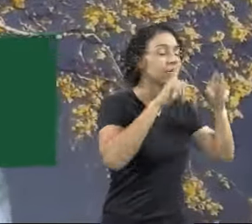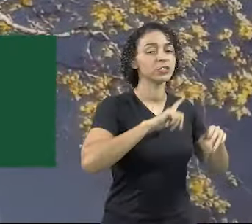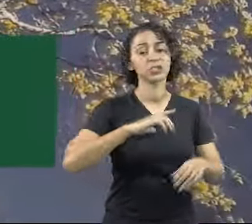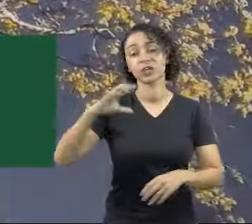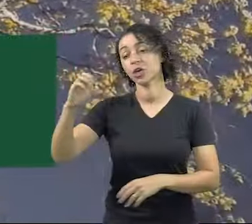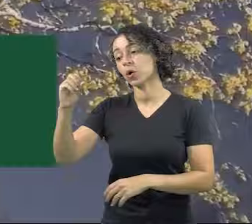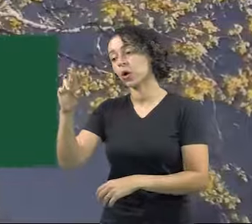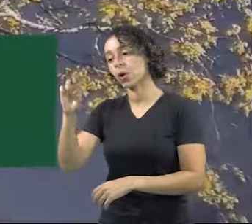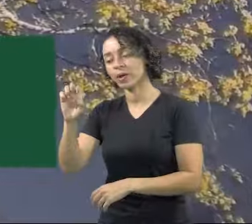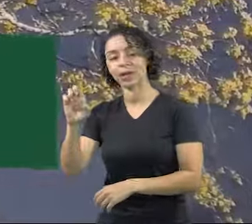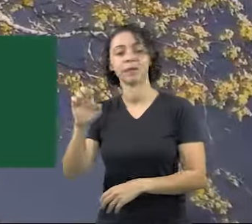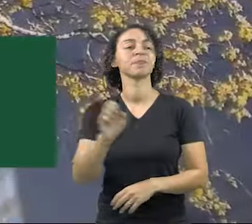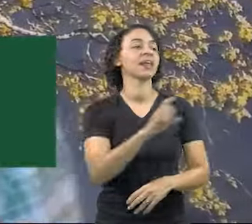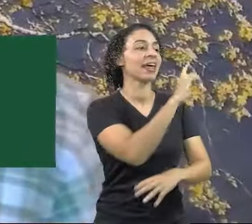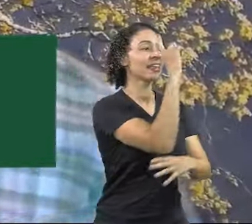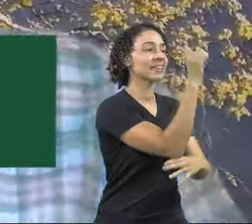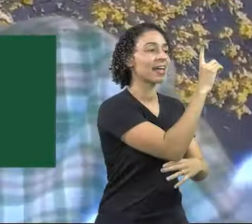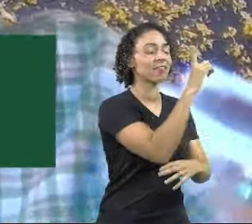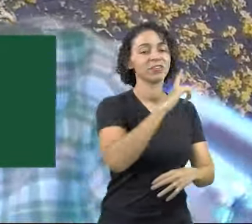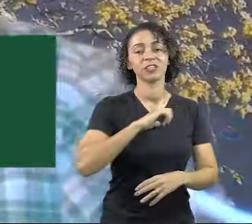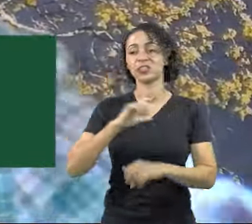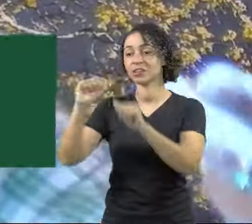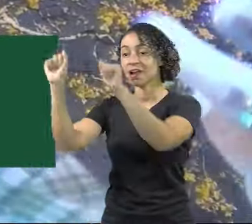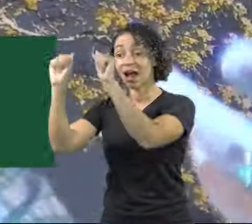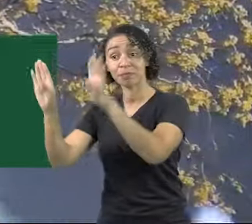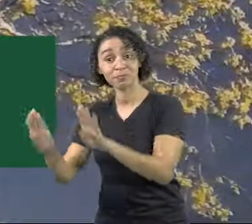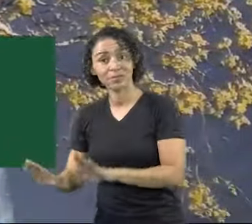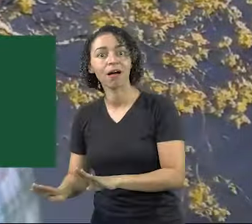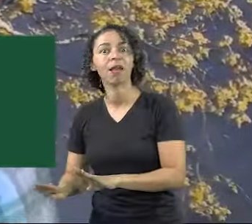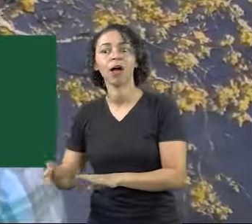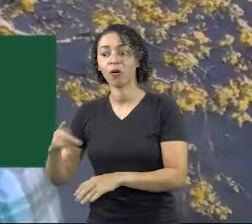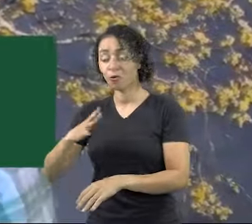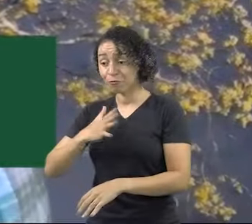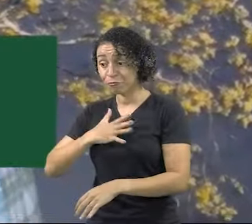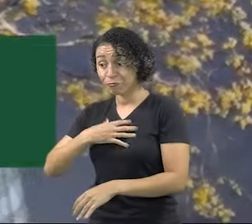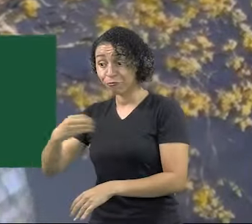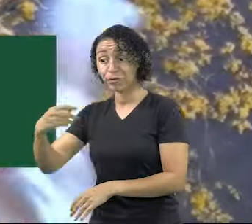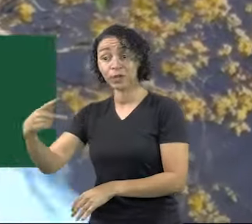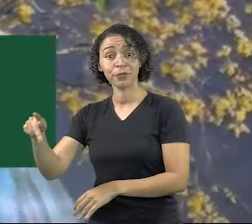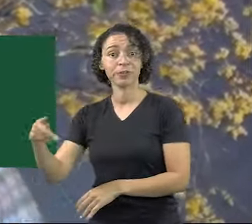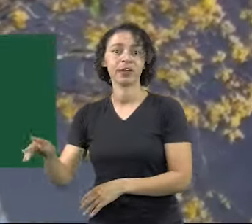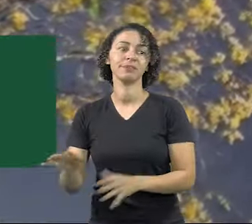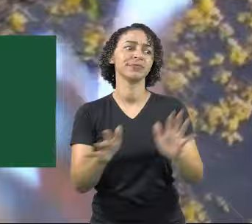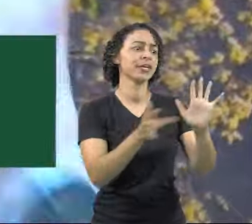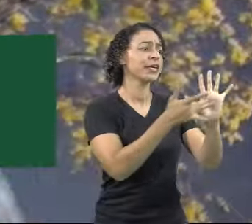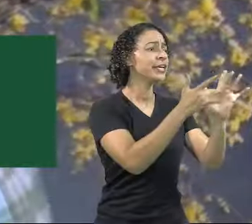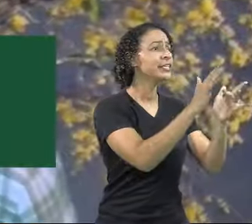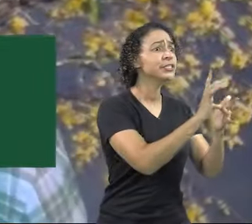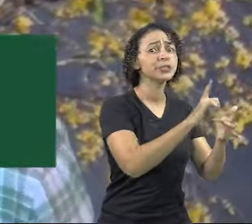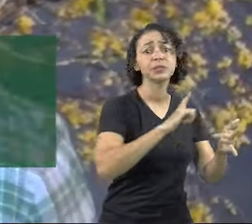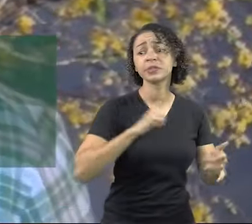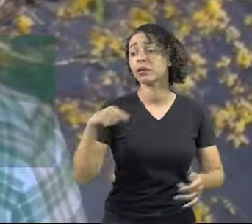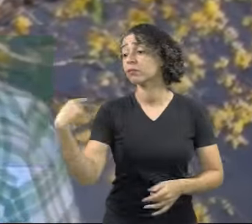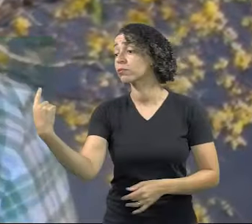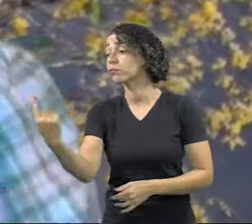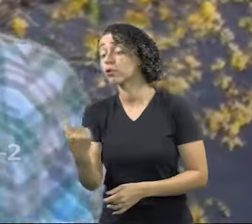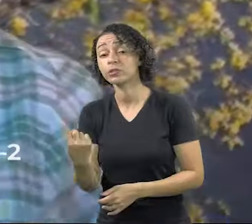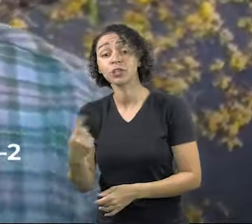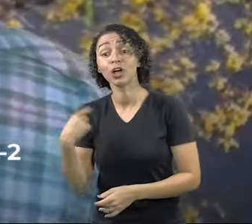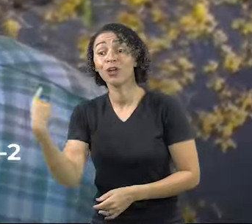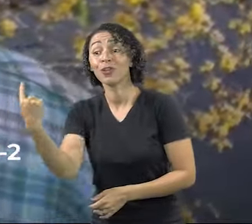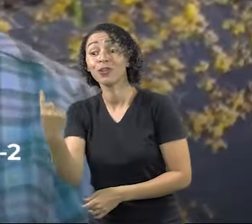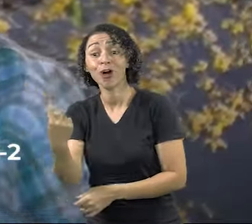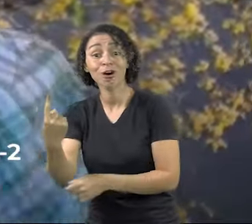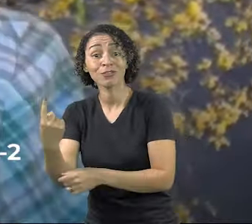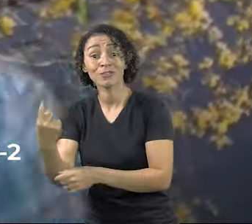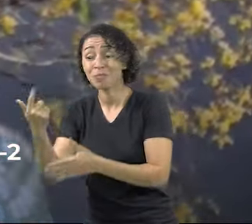coré Davi tinha um Absalão seu próprio filho e Jesus Cristo nos tem nós somos